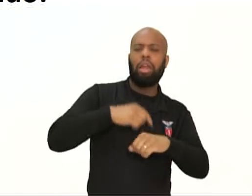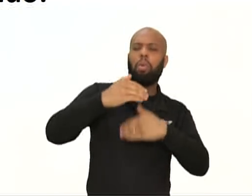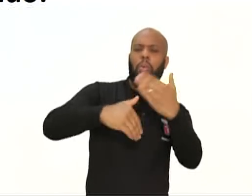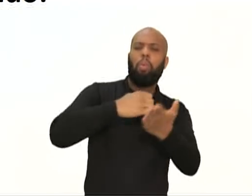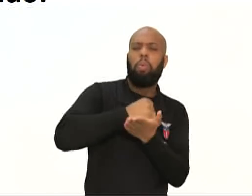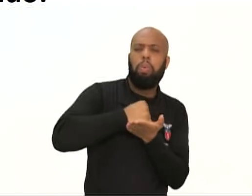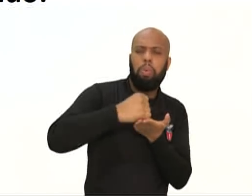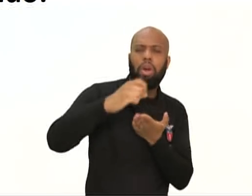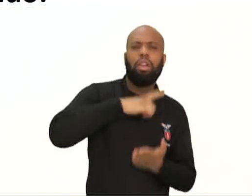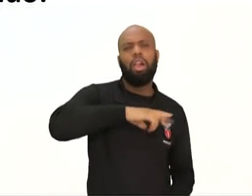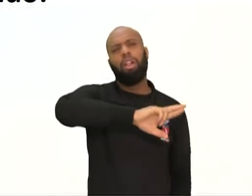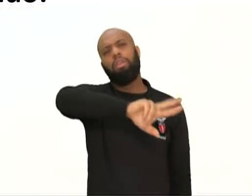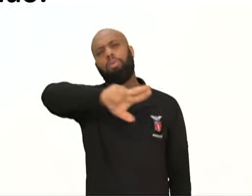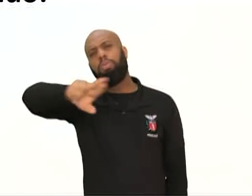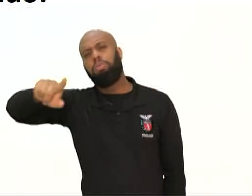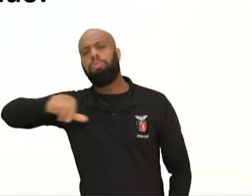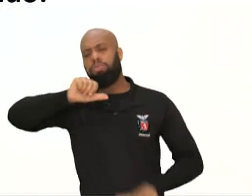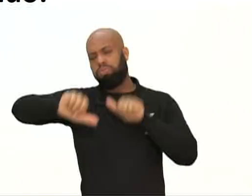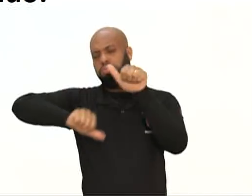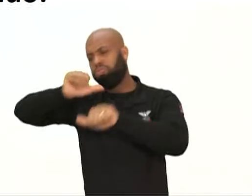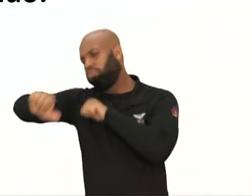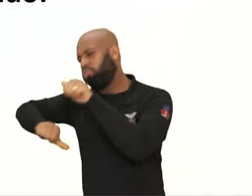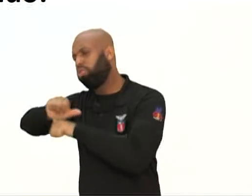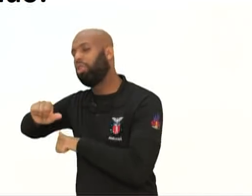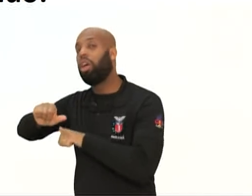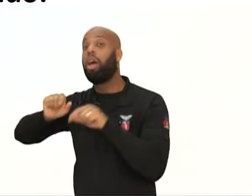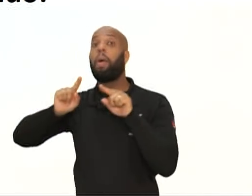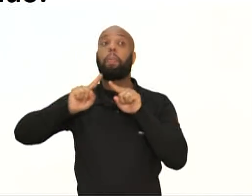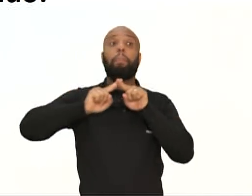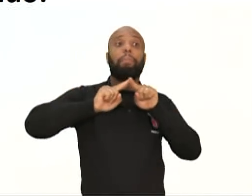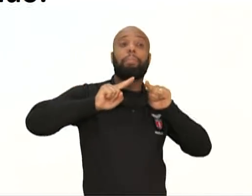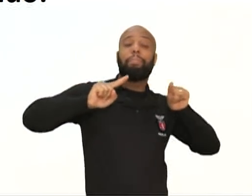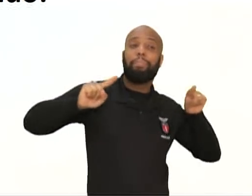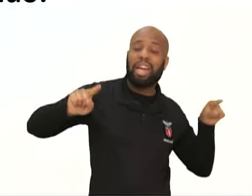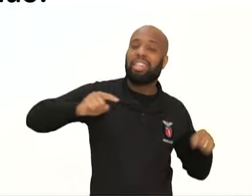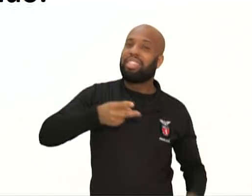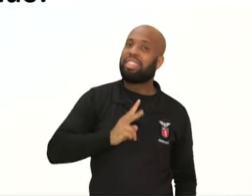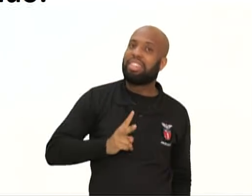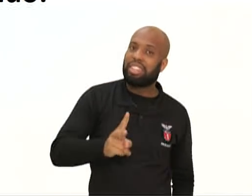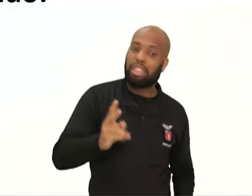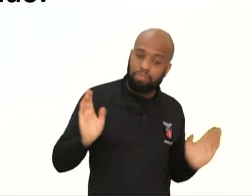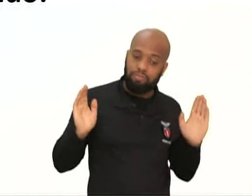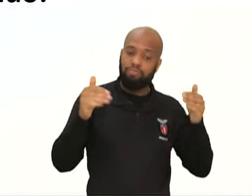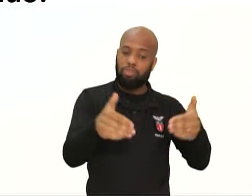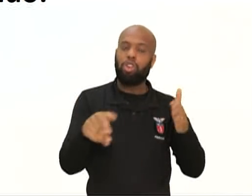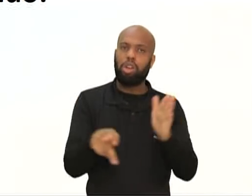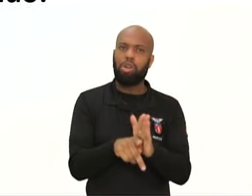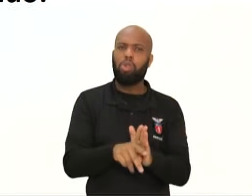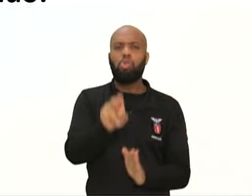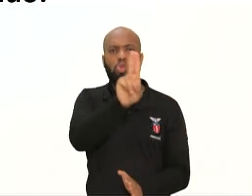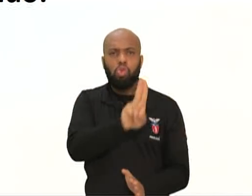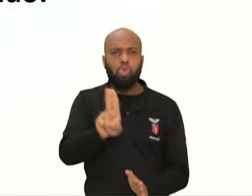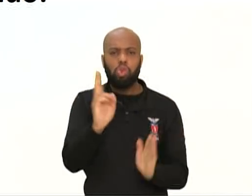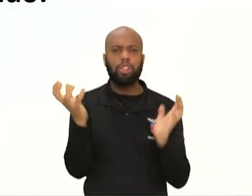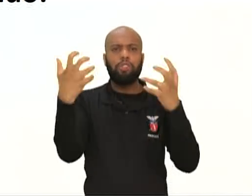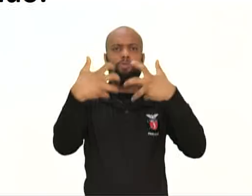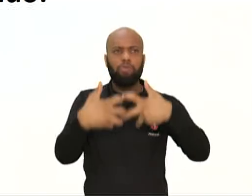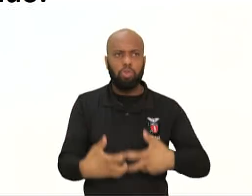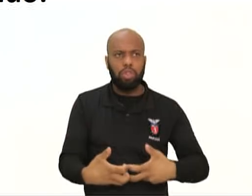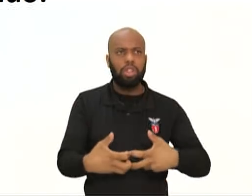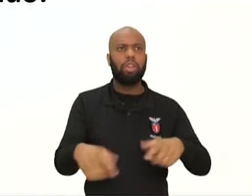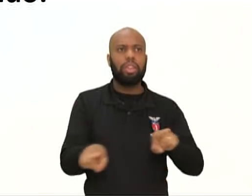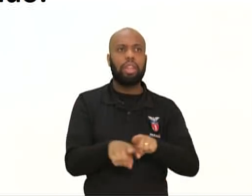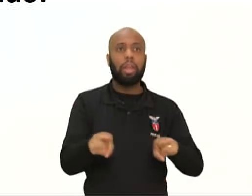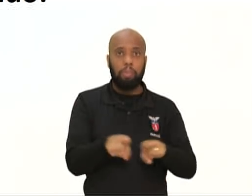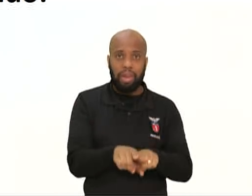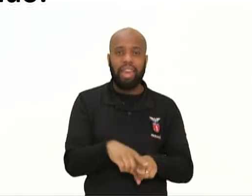e tivemos várias mudanças, mas sempre voltada à funcionalidade e ao